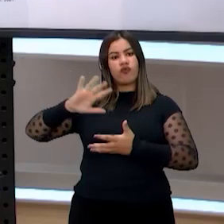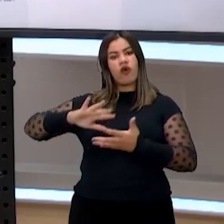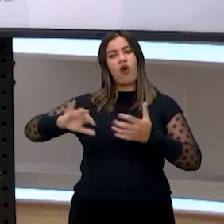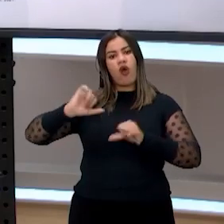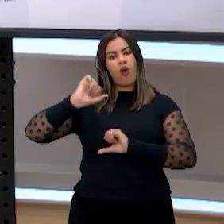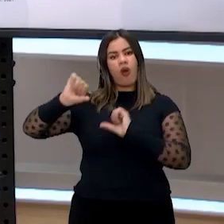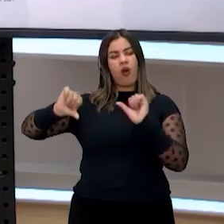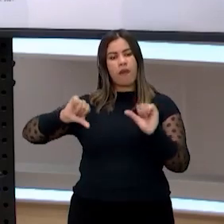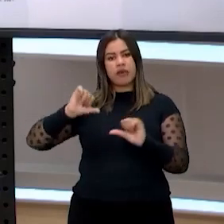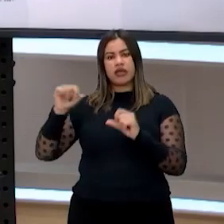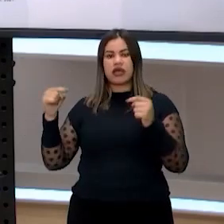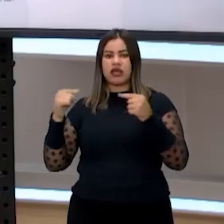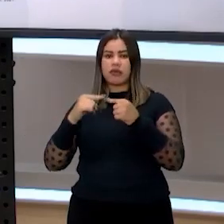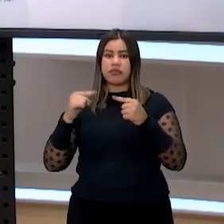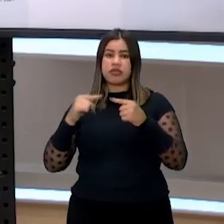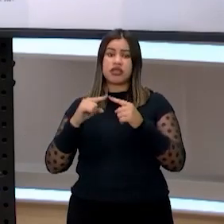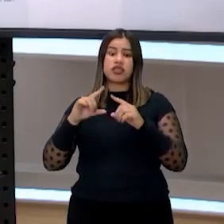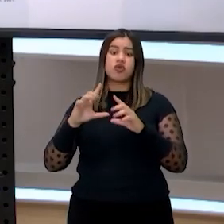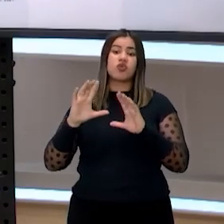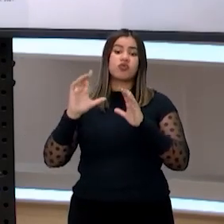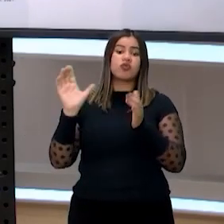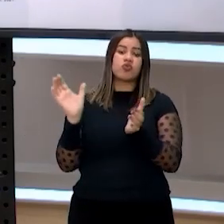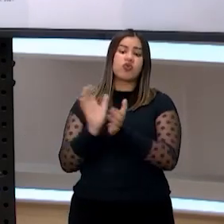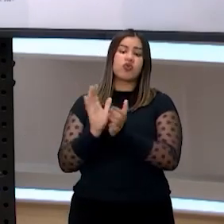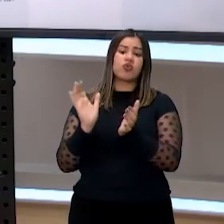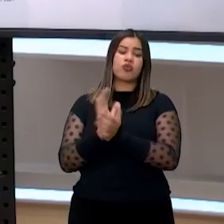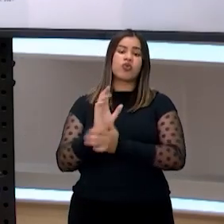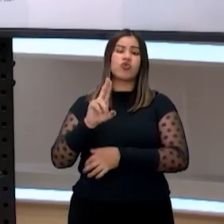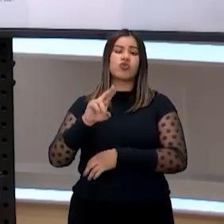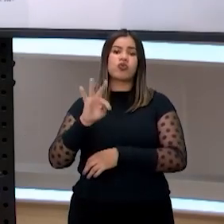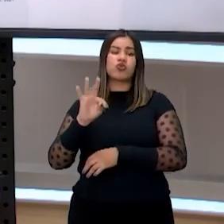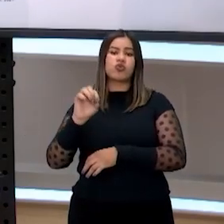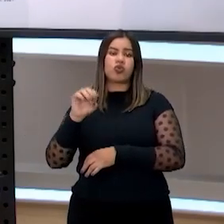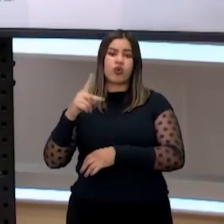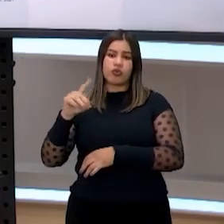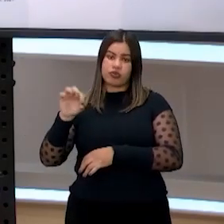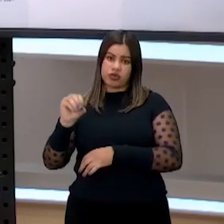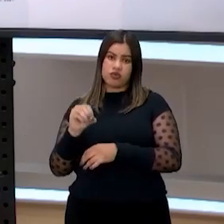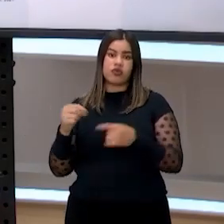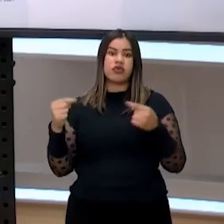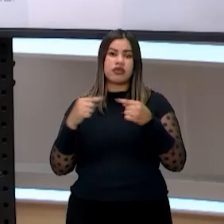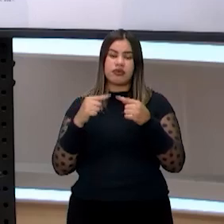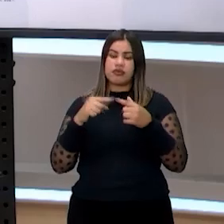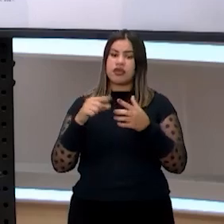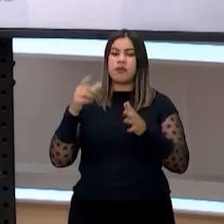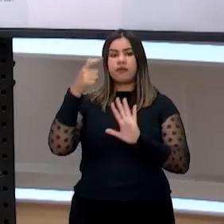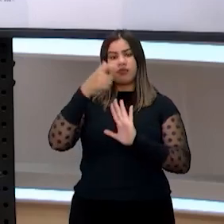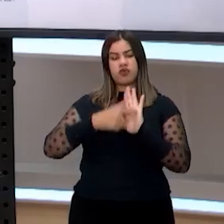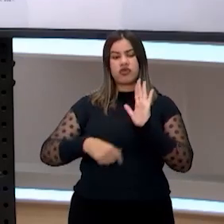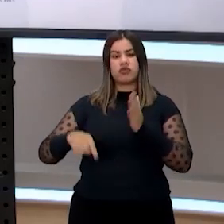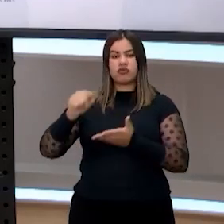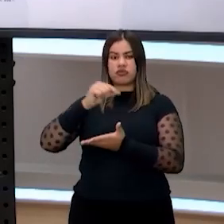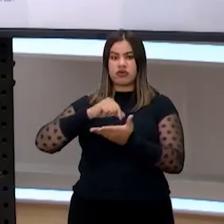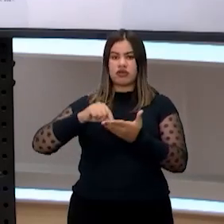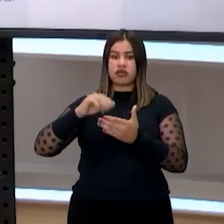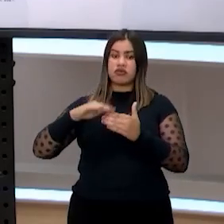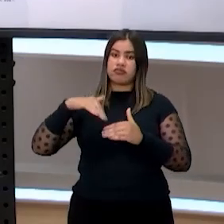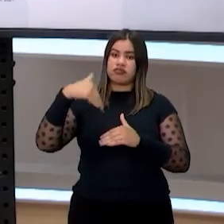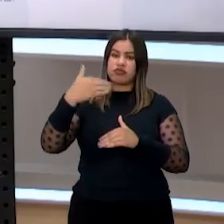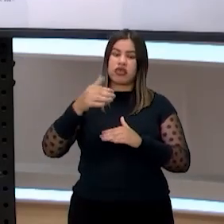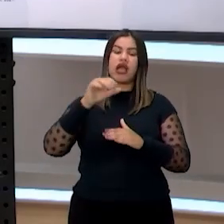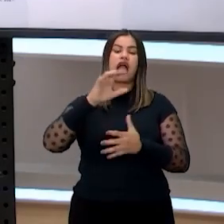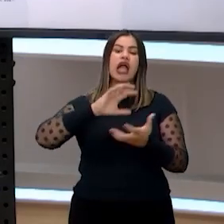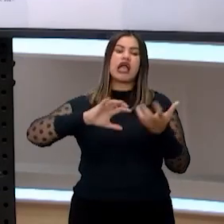previstas pelos socialistas utópicos acabaram sendo incorporadas nesse modelo de capitalismo que surge após a crise